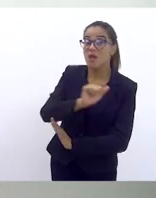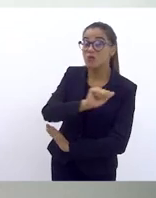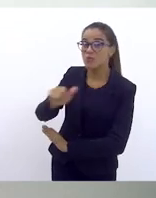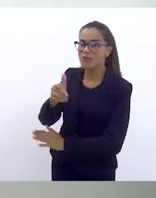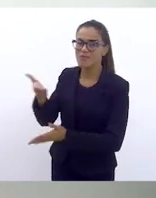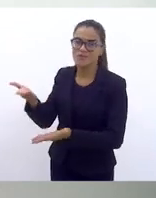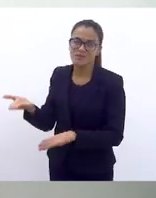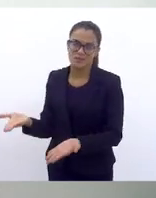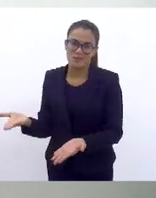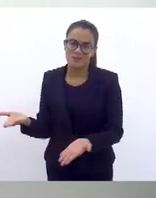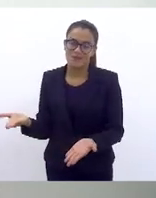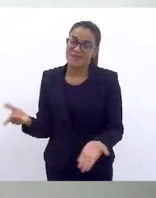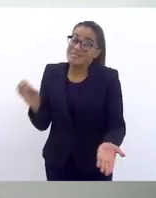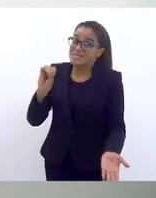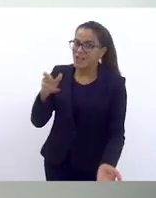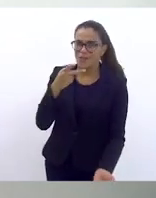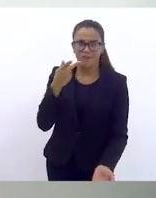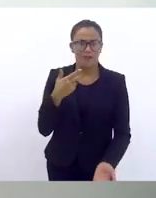você